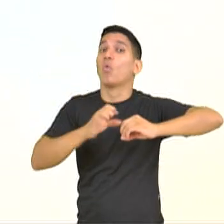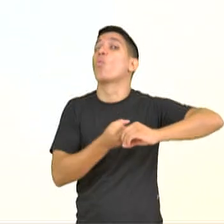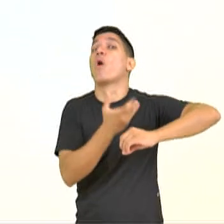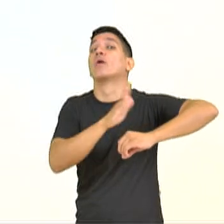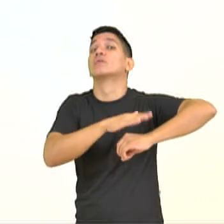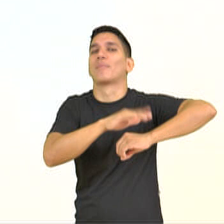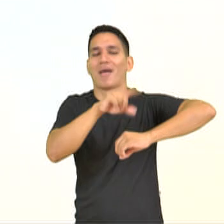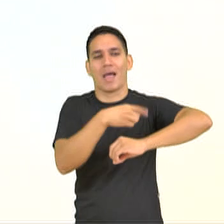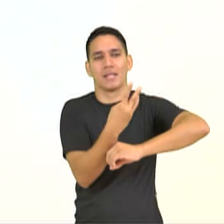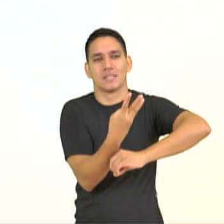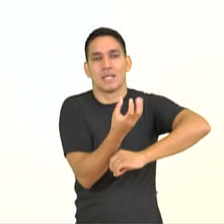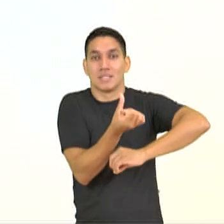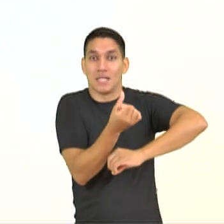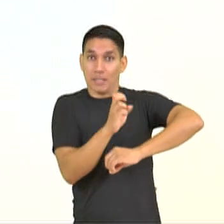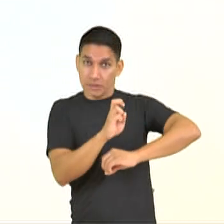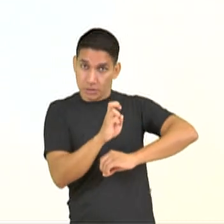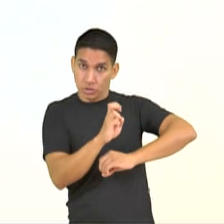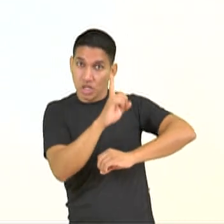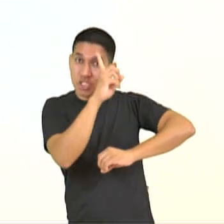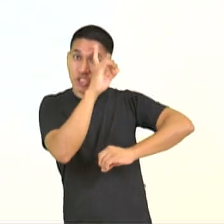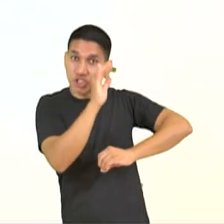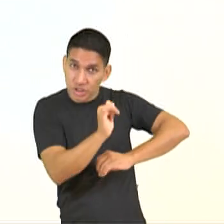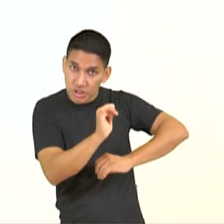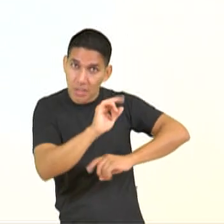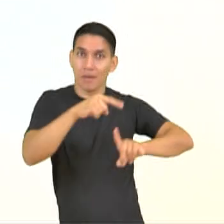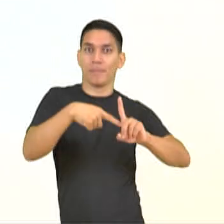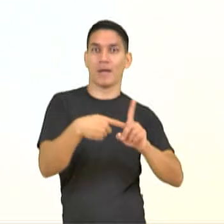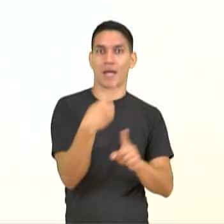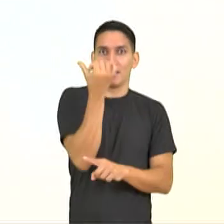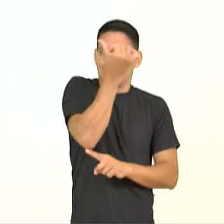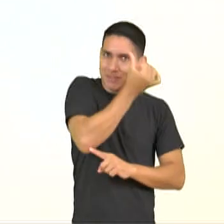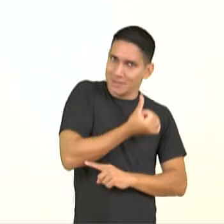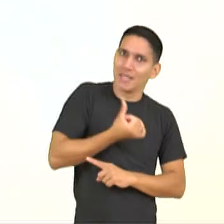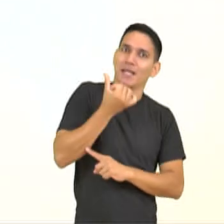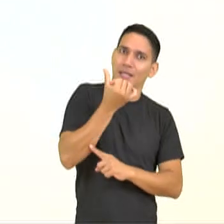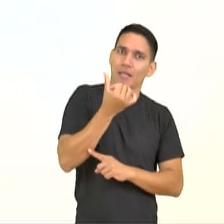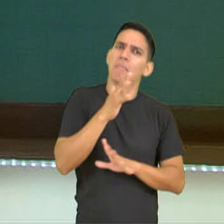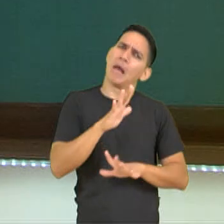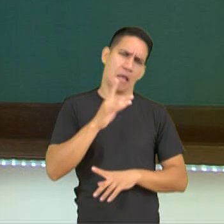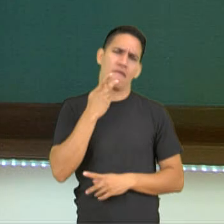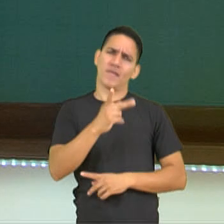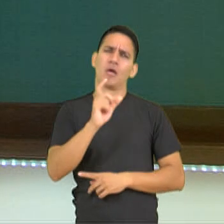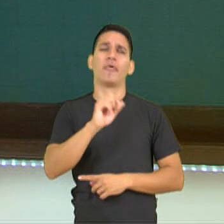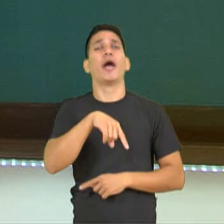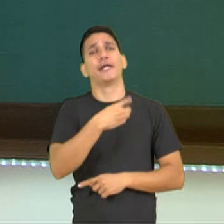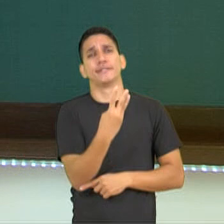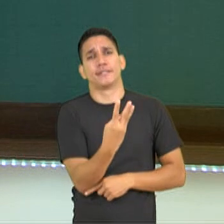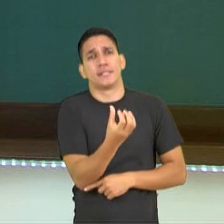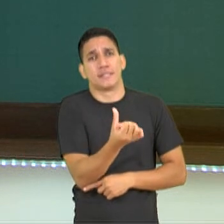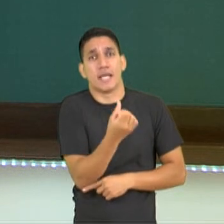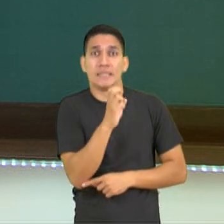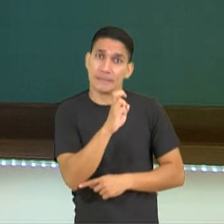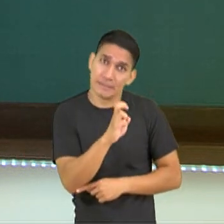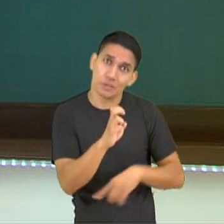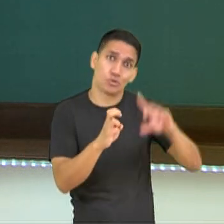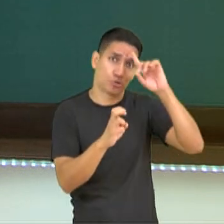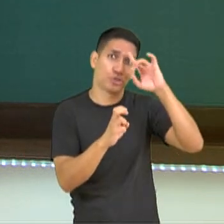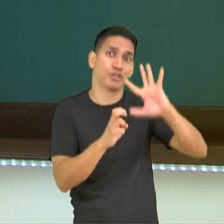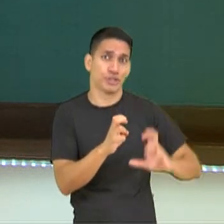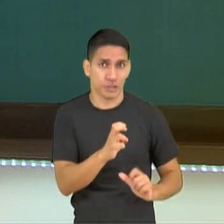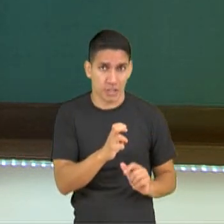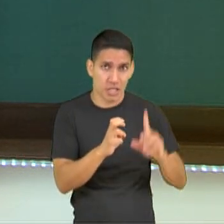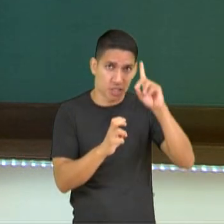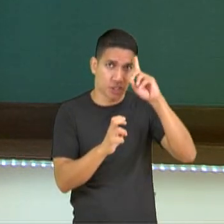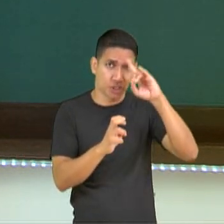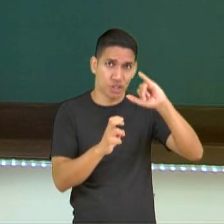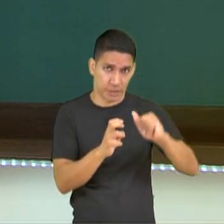de 365 dias e 6 horas. Mas a gente diz 365 dias um ano, né? Na nossa organização. E